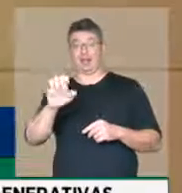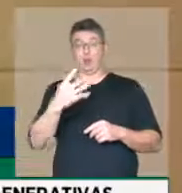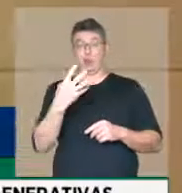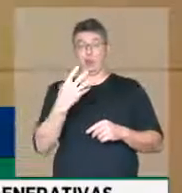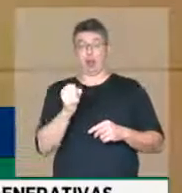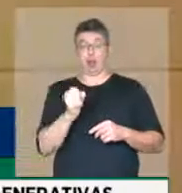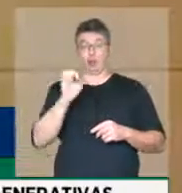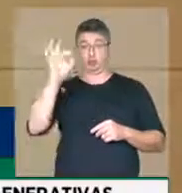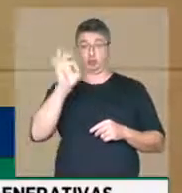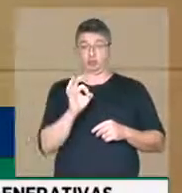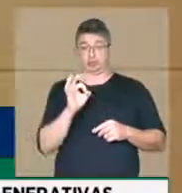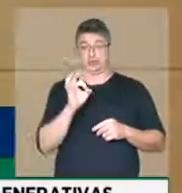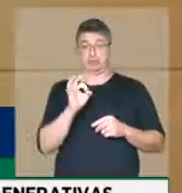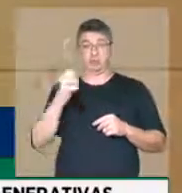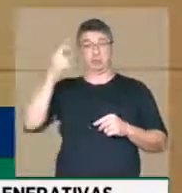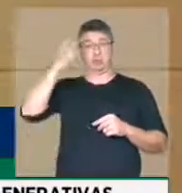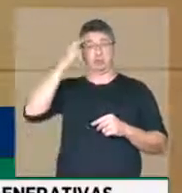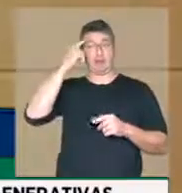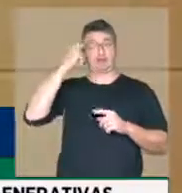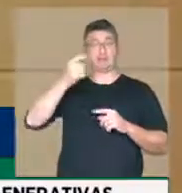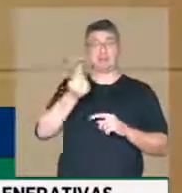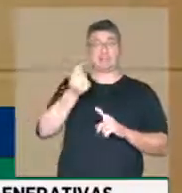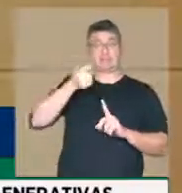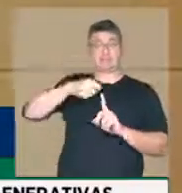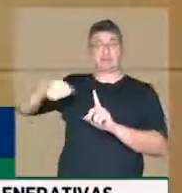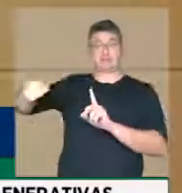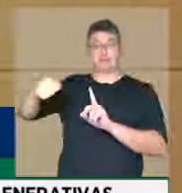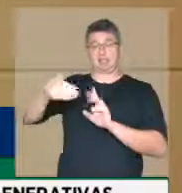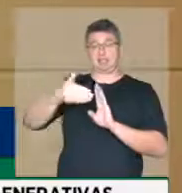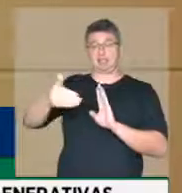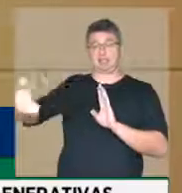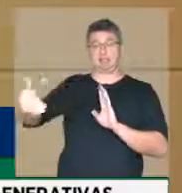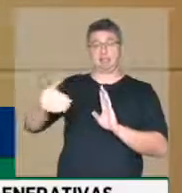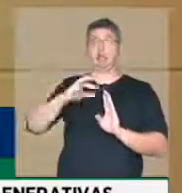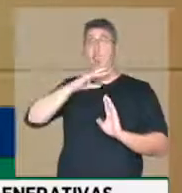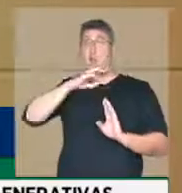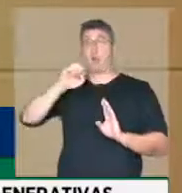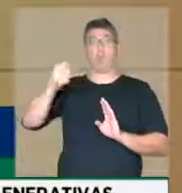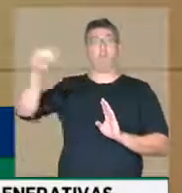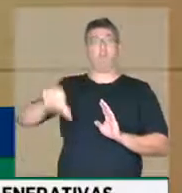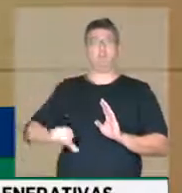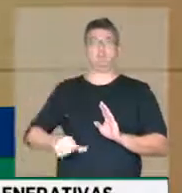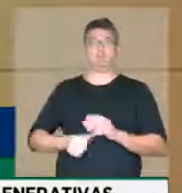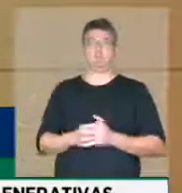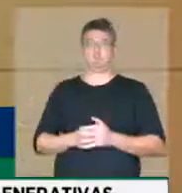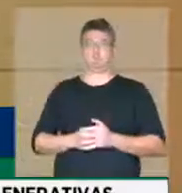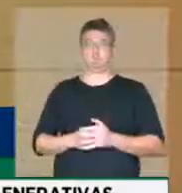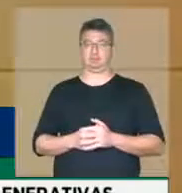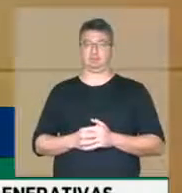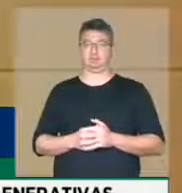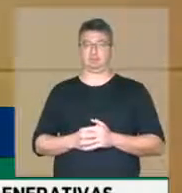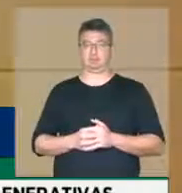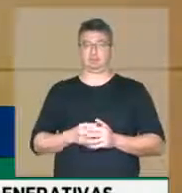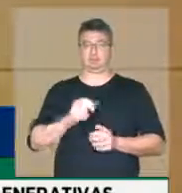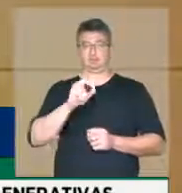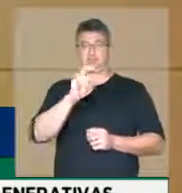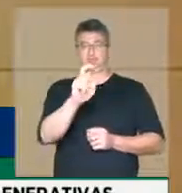dos brasileiros acham que os próximos 6 meses serão ruins ou péssimos.